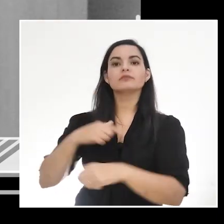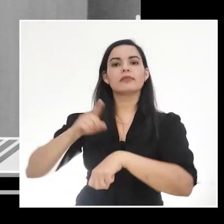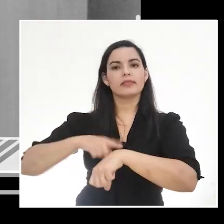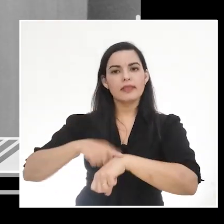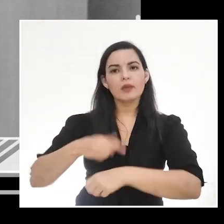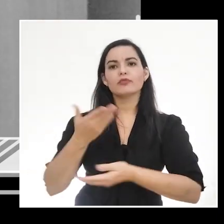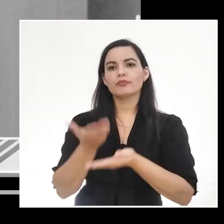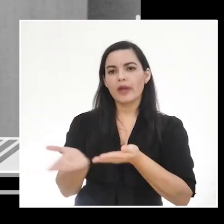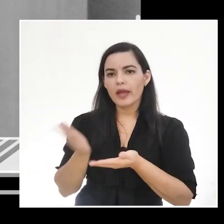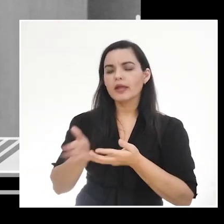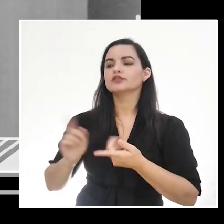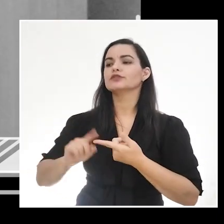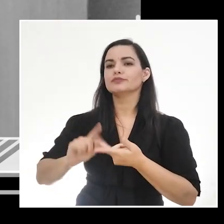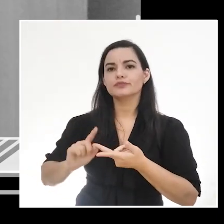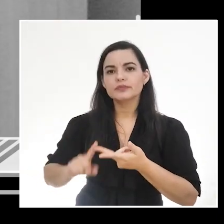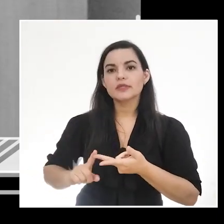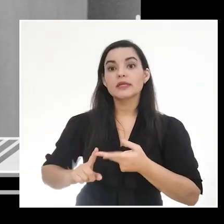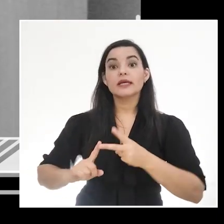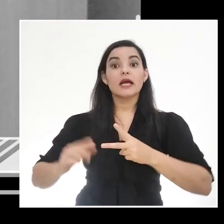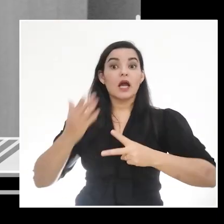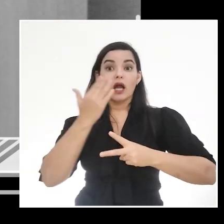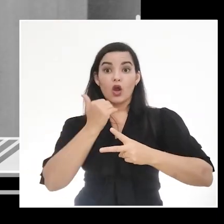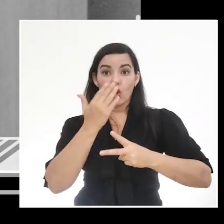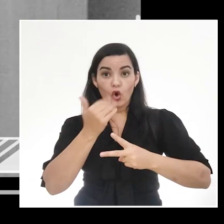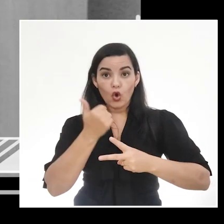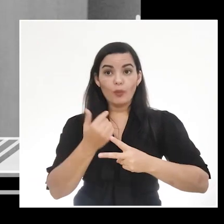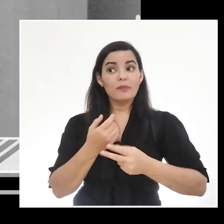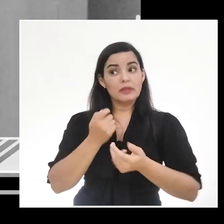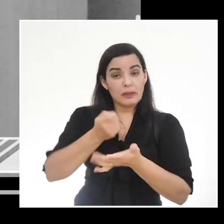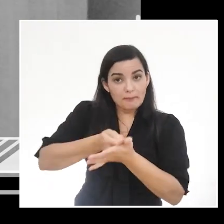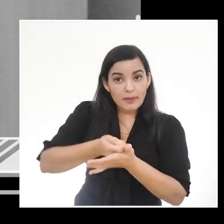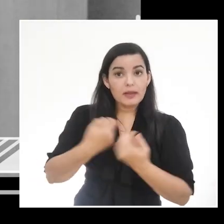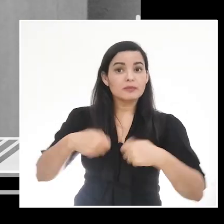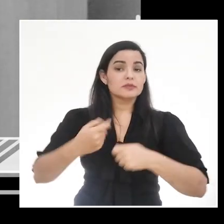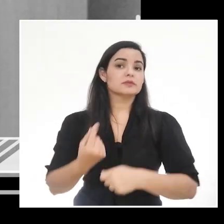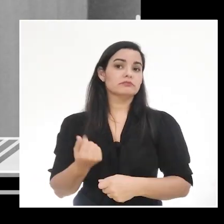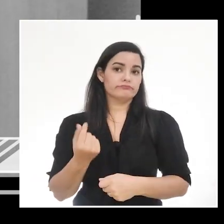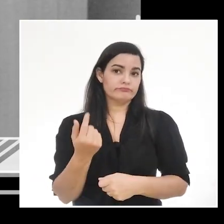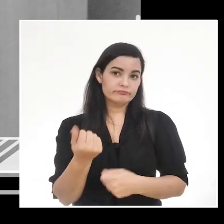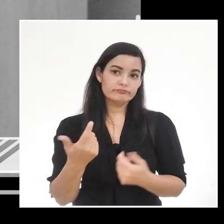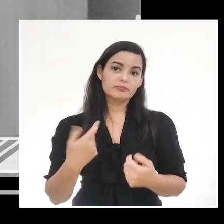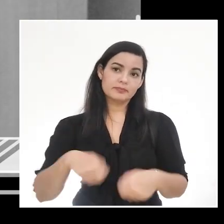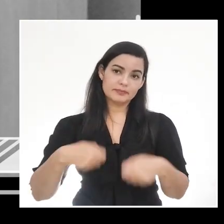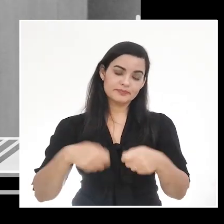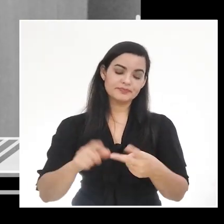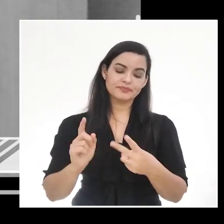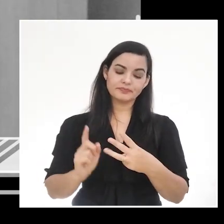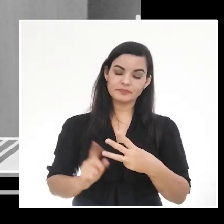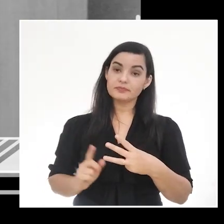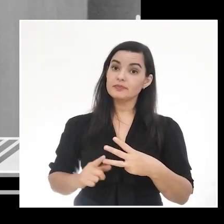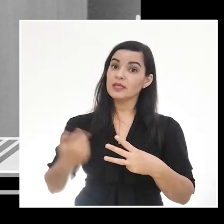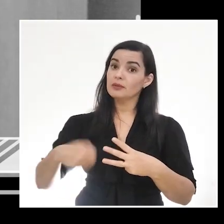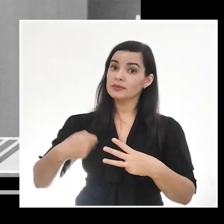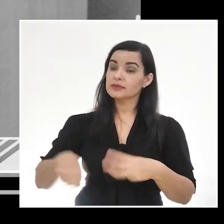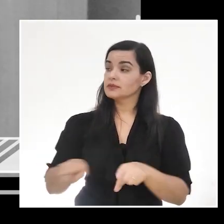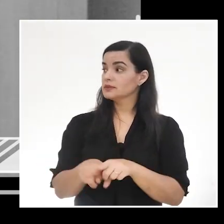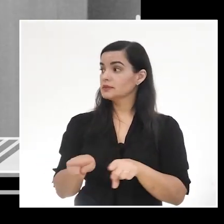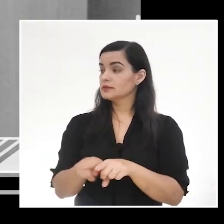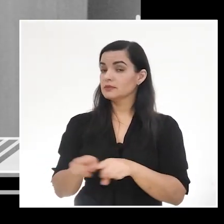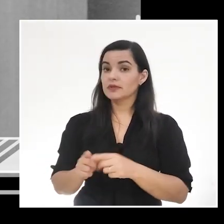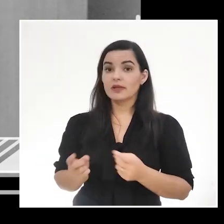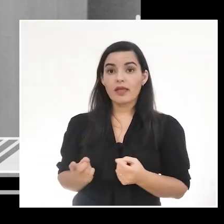discipular alguém, eu vou gastar tempo. Como não existe almoço grátis, vai ter algum